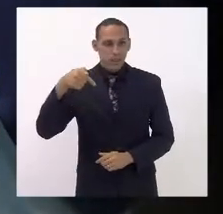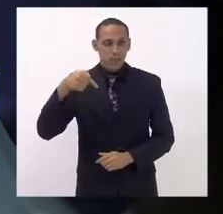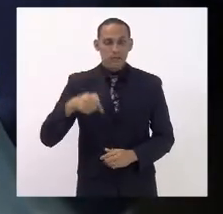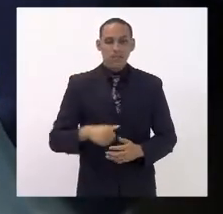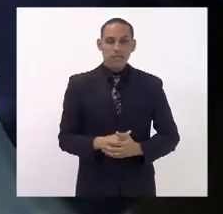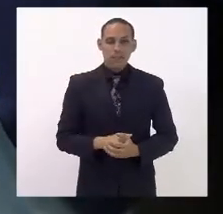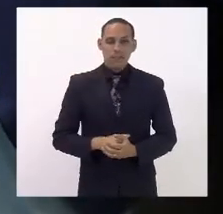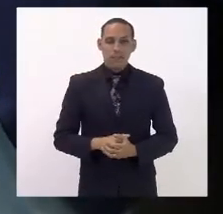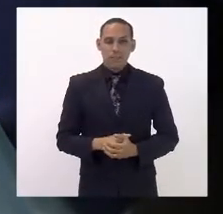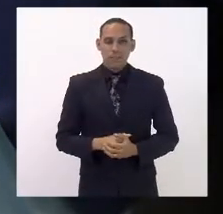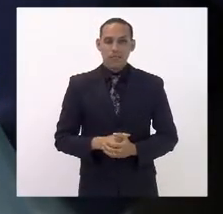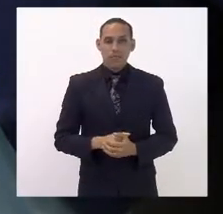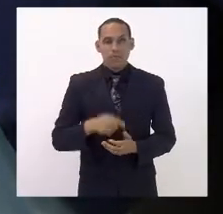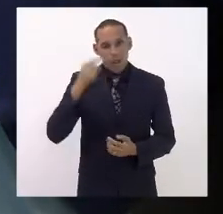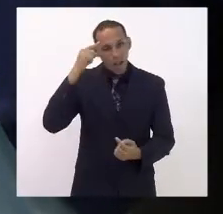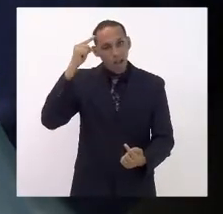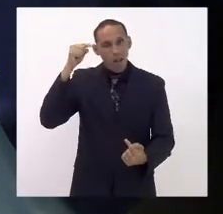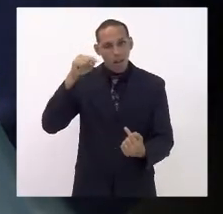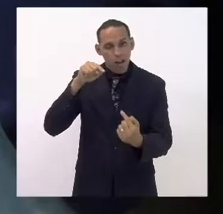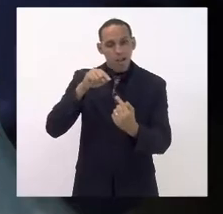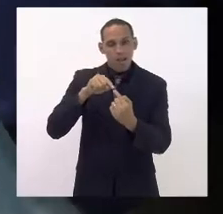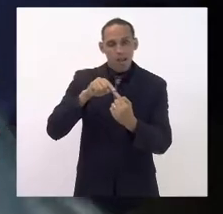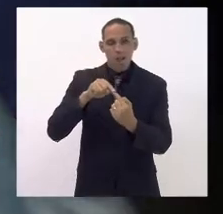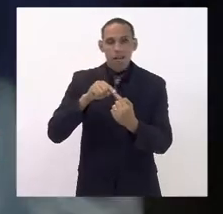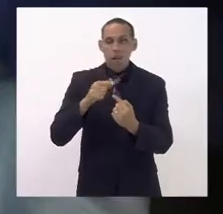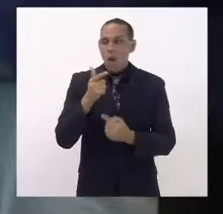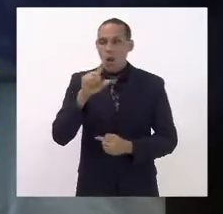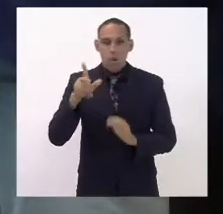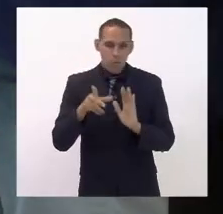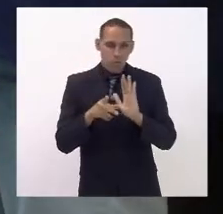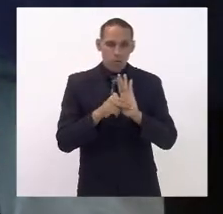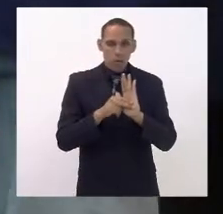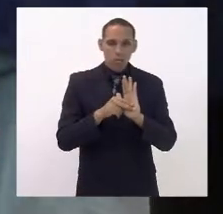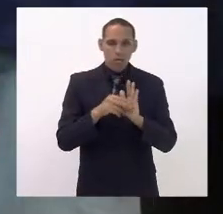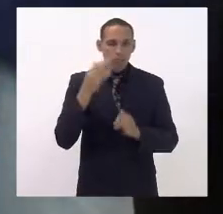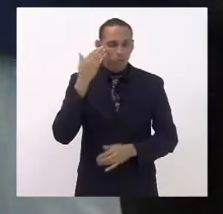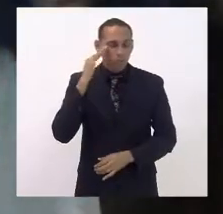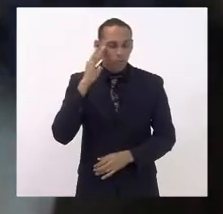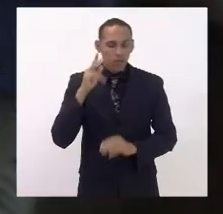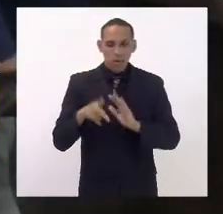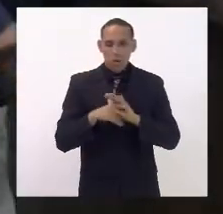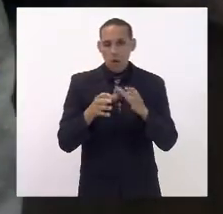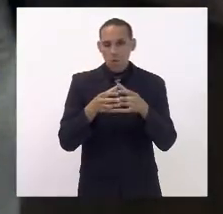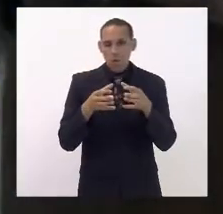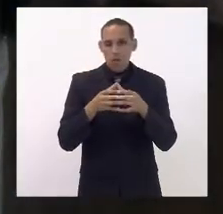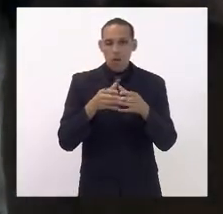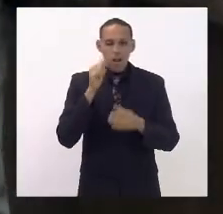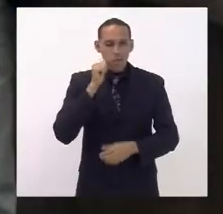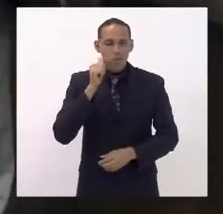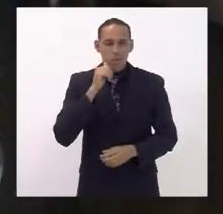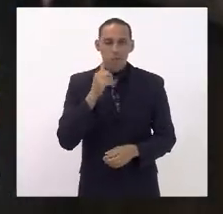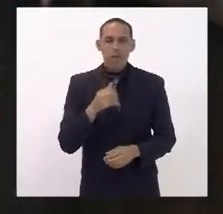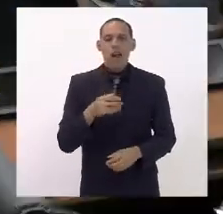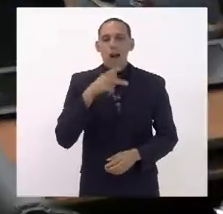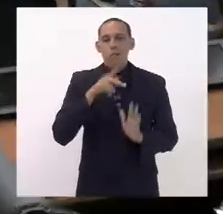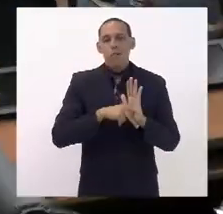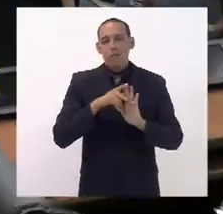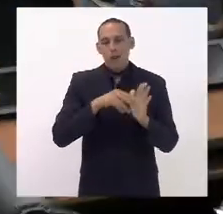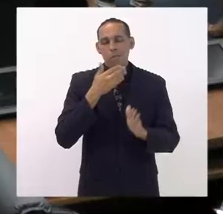7 e favoráveis às demais emendas que, no entendimento da Comissão de Mulheres, melhoram o